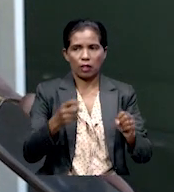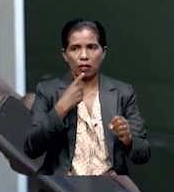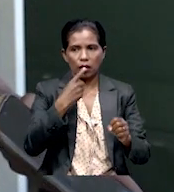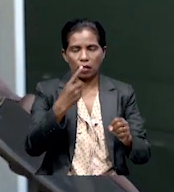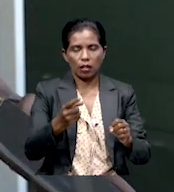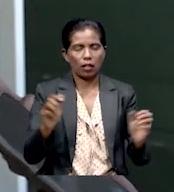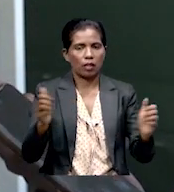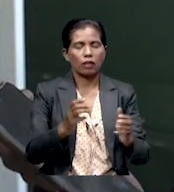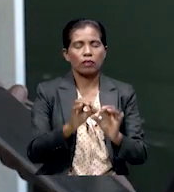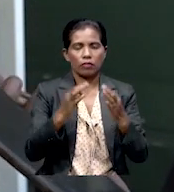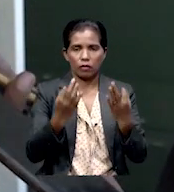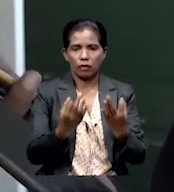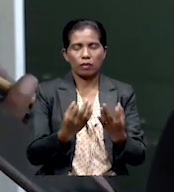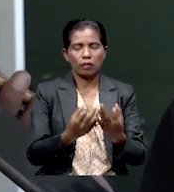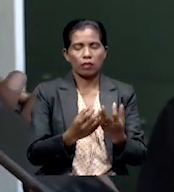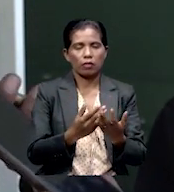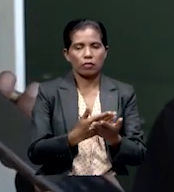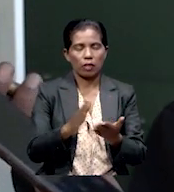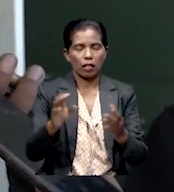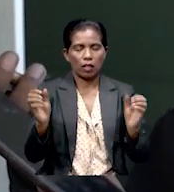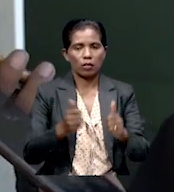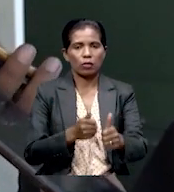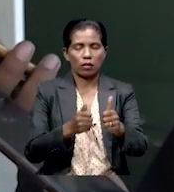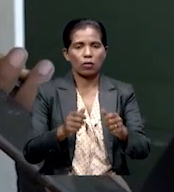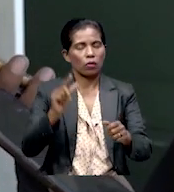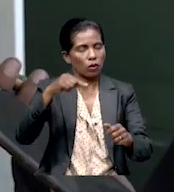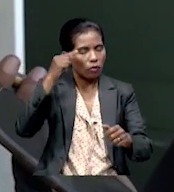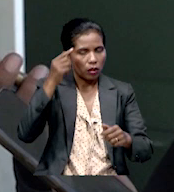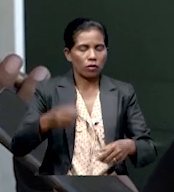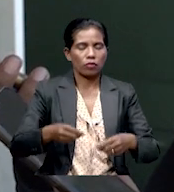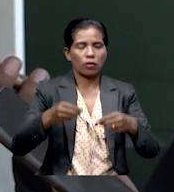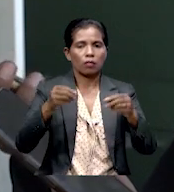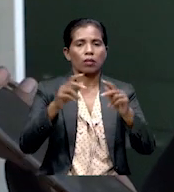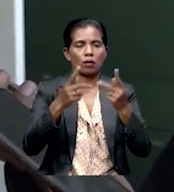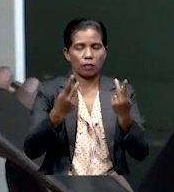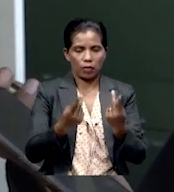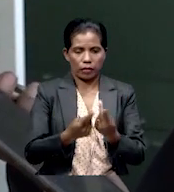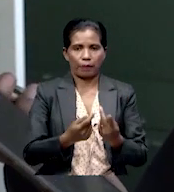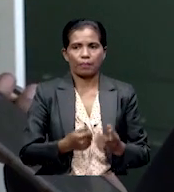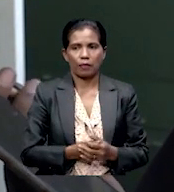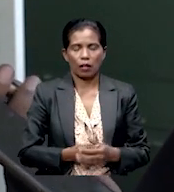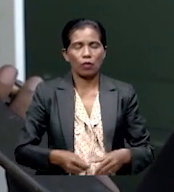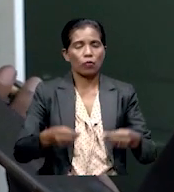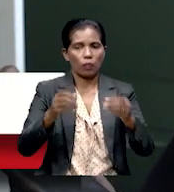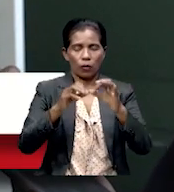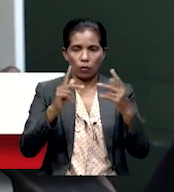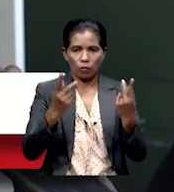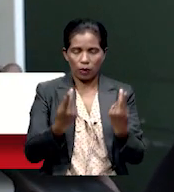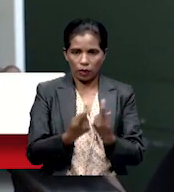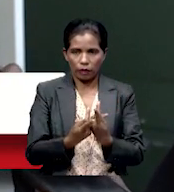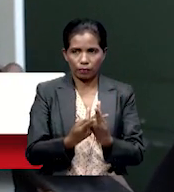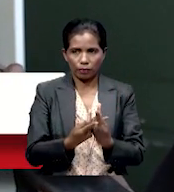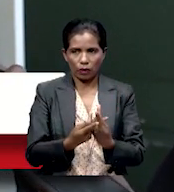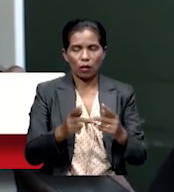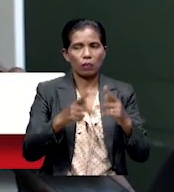falta. Lolos, se governo foba companhia, se halo tender, foba companhia, e companhia